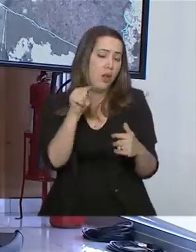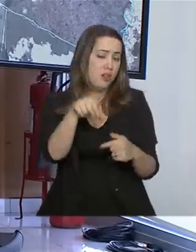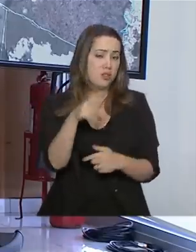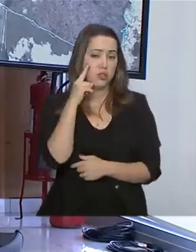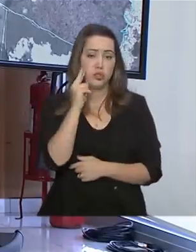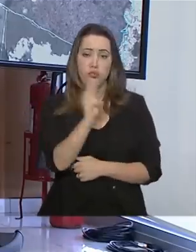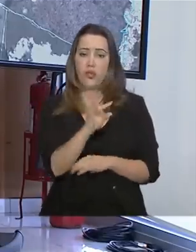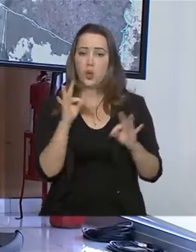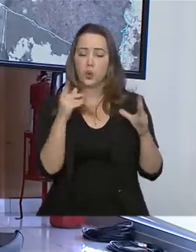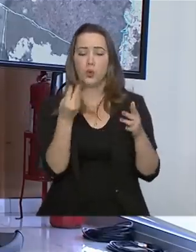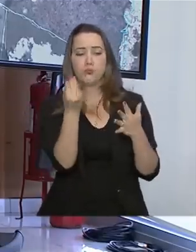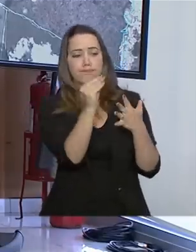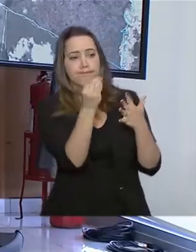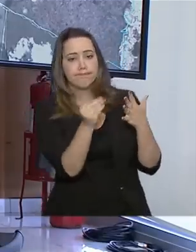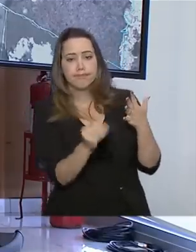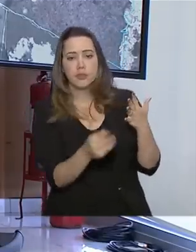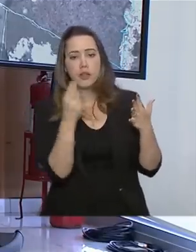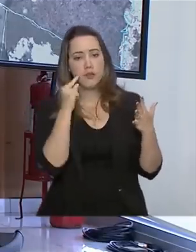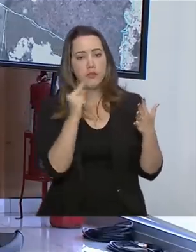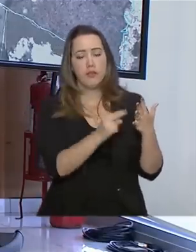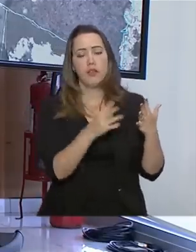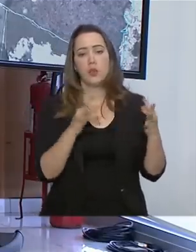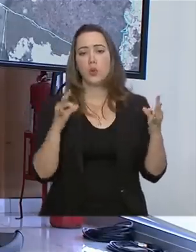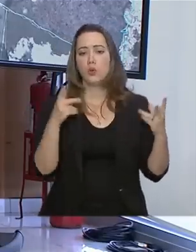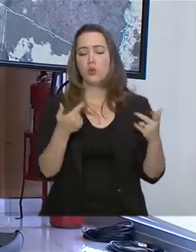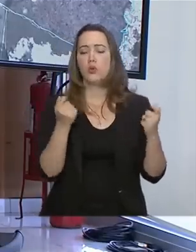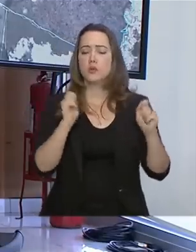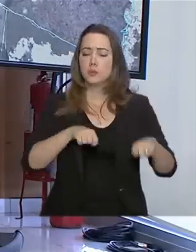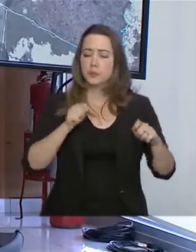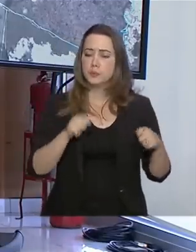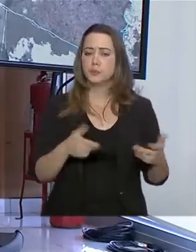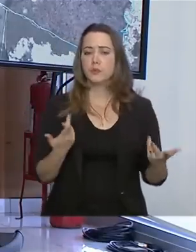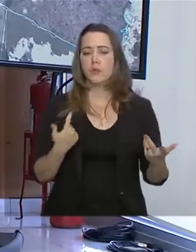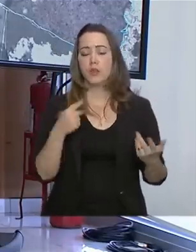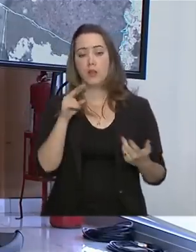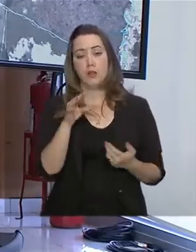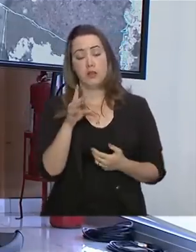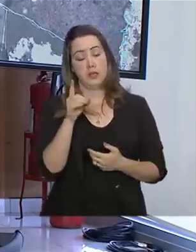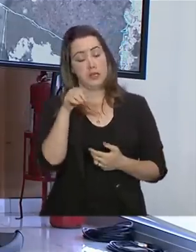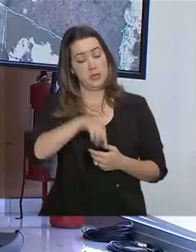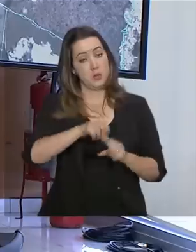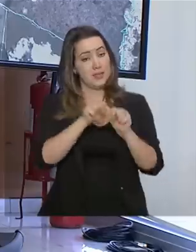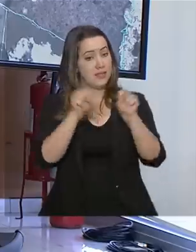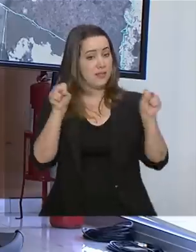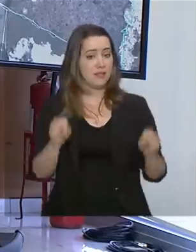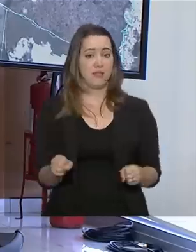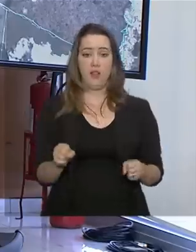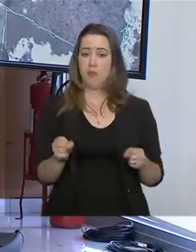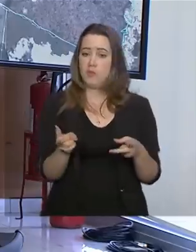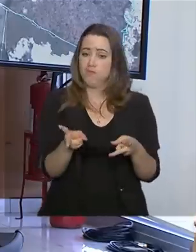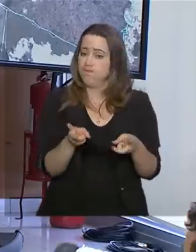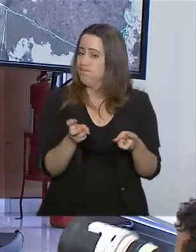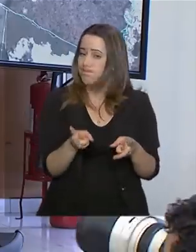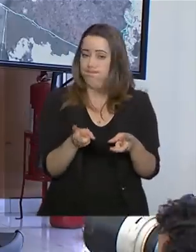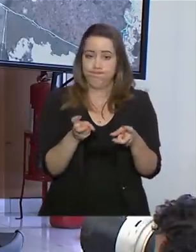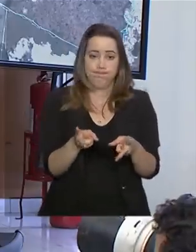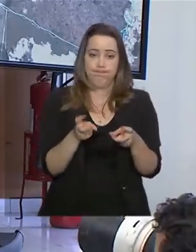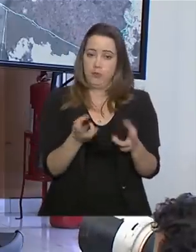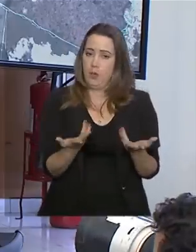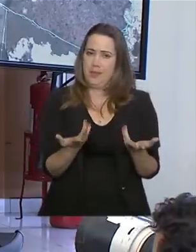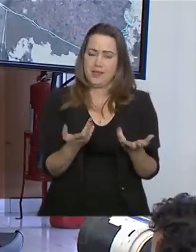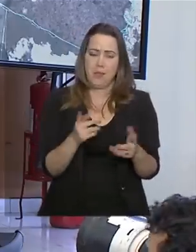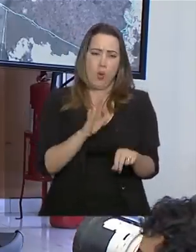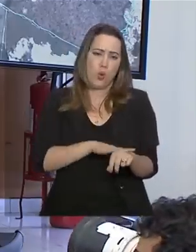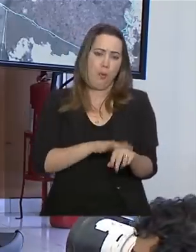aí para quem quiser depois conferir são todos casos em que o de terra não de não computou